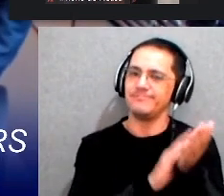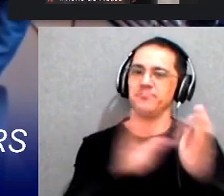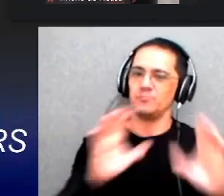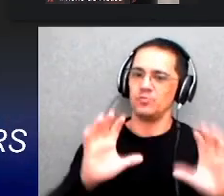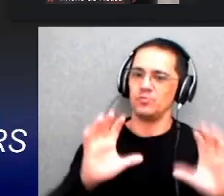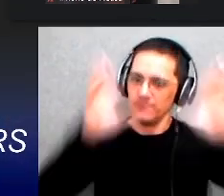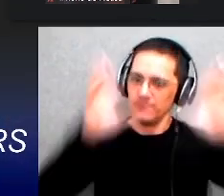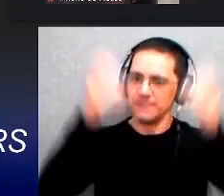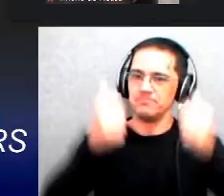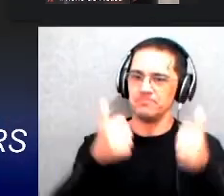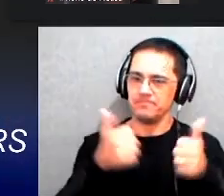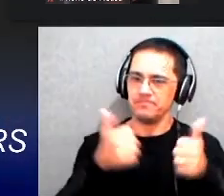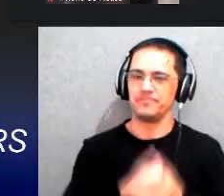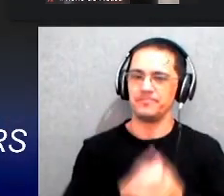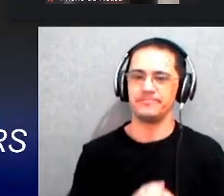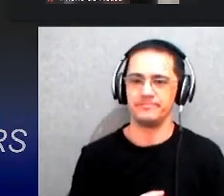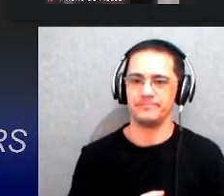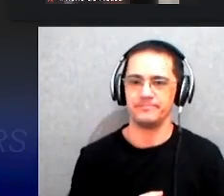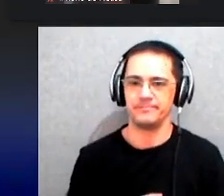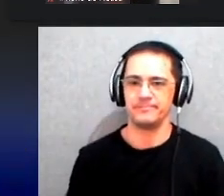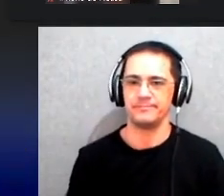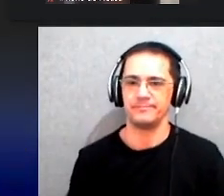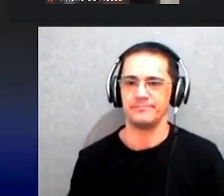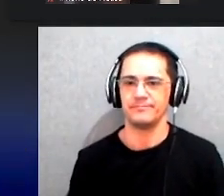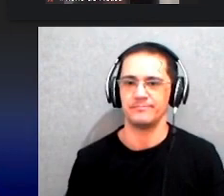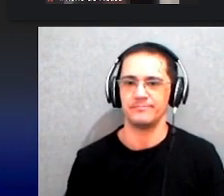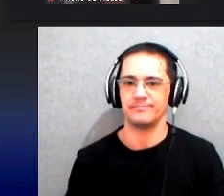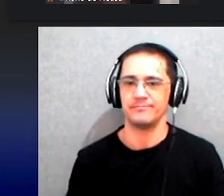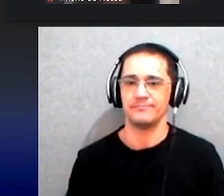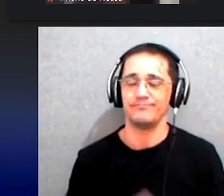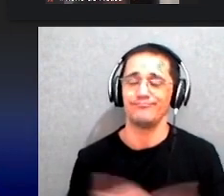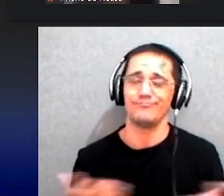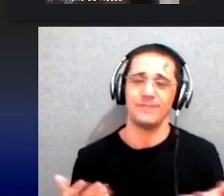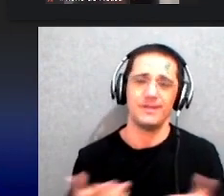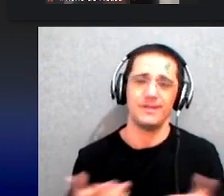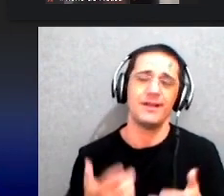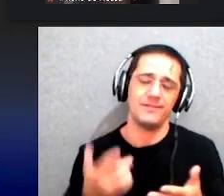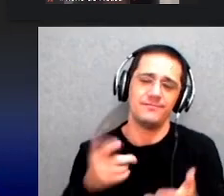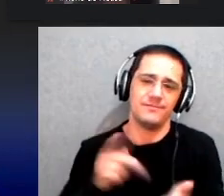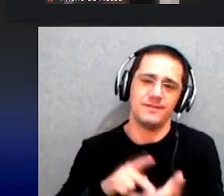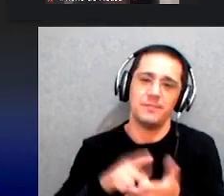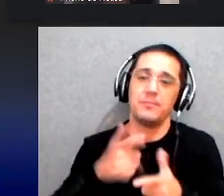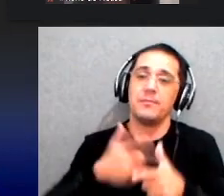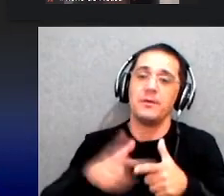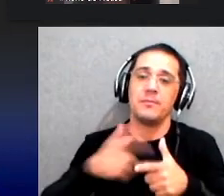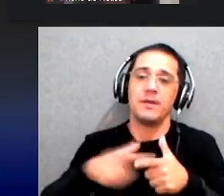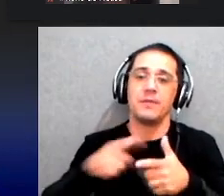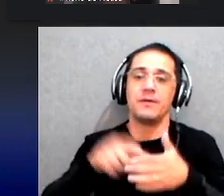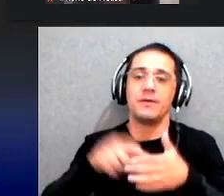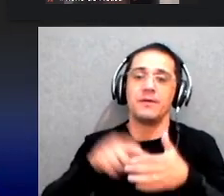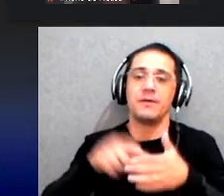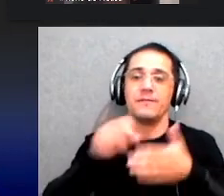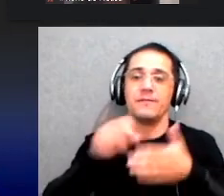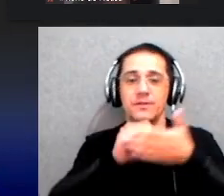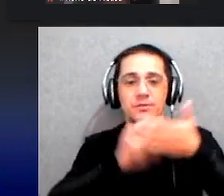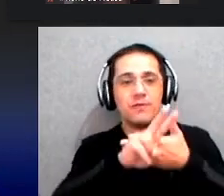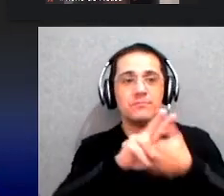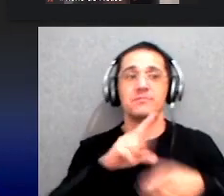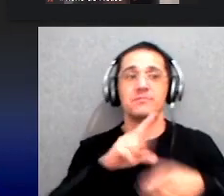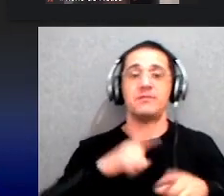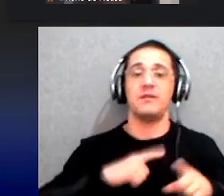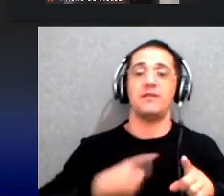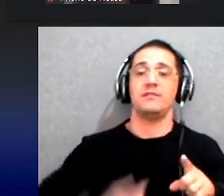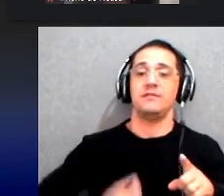Mas... é outra coisa da questão virtual. Ele deve estar presente na sala, nós não ouvimos. A doutora